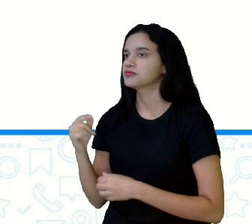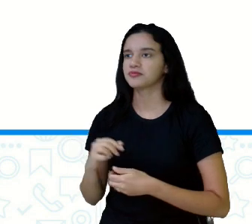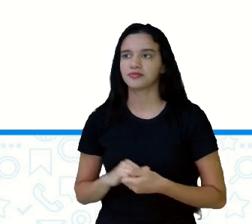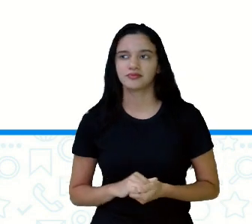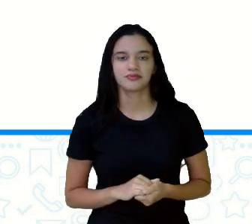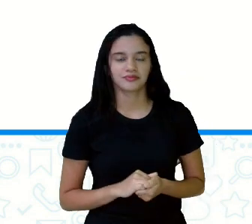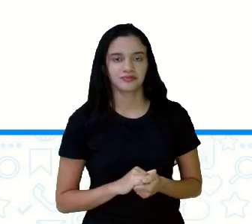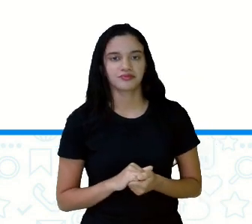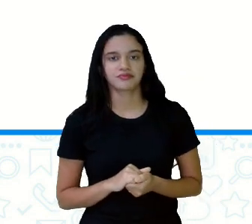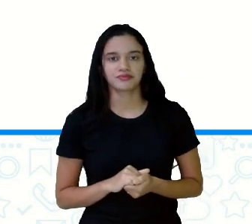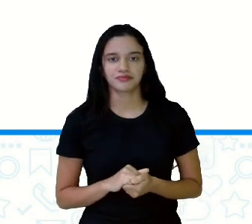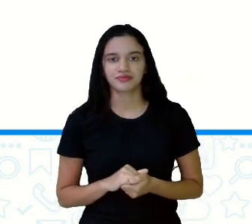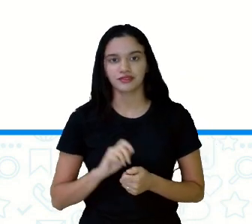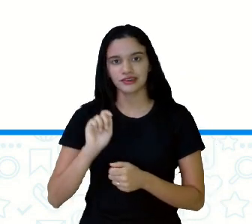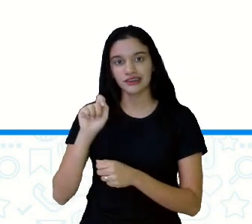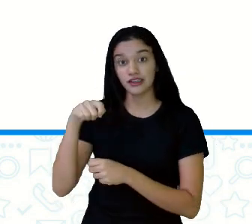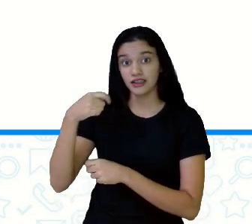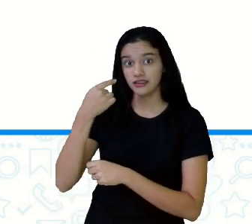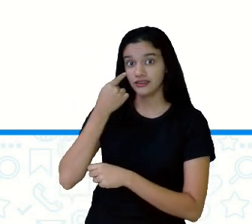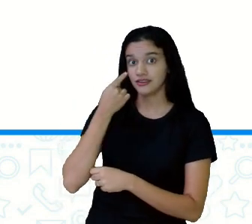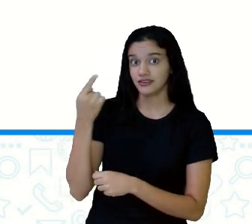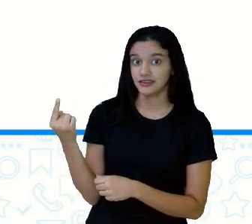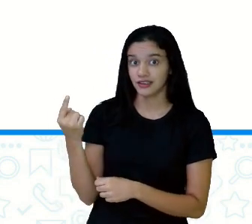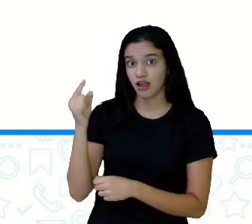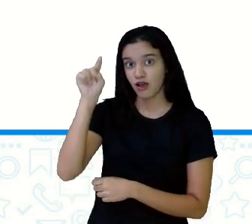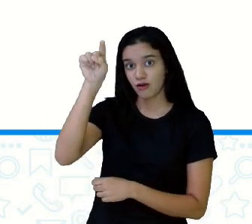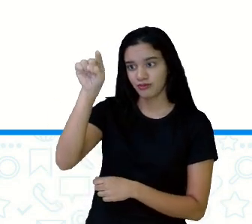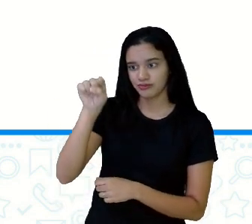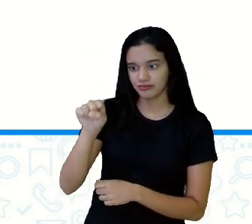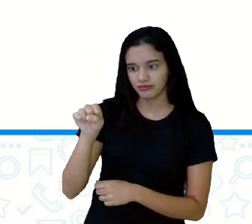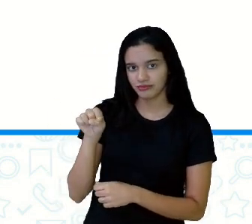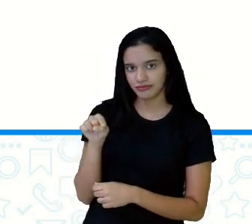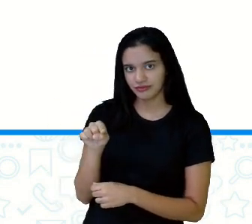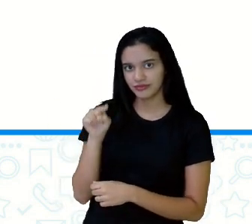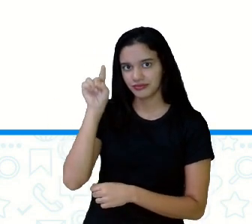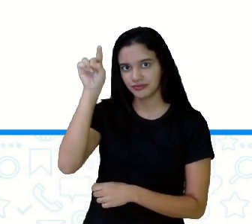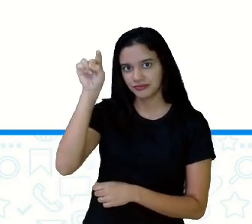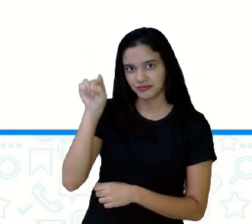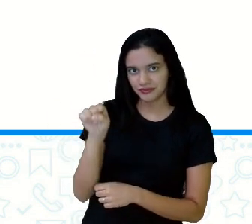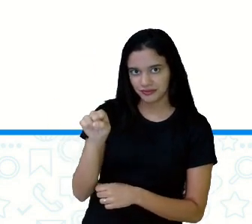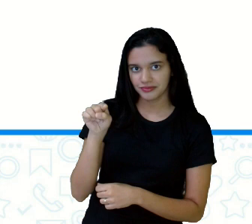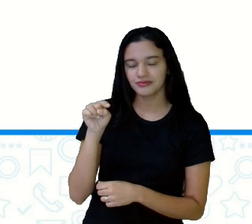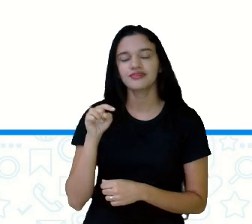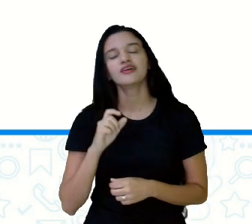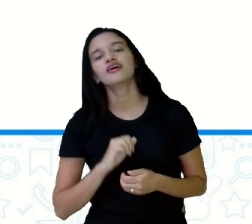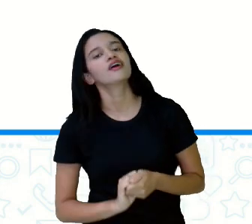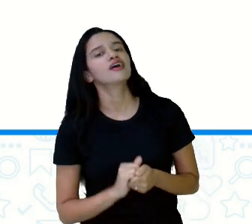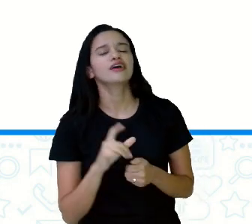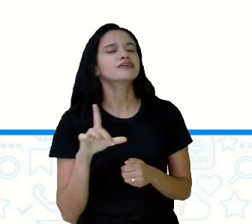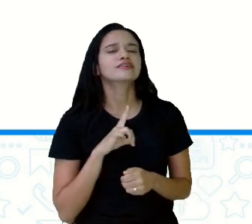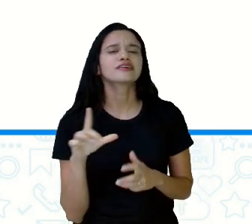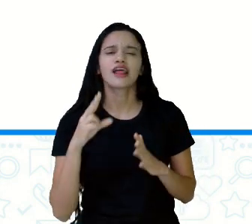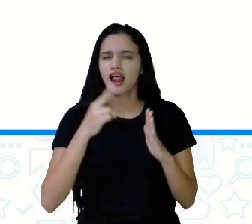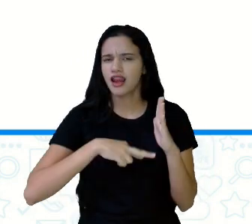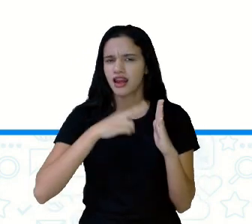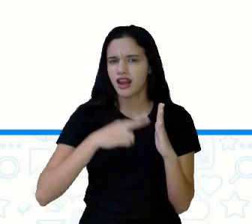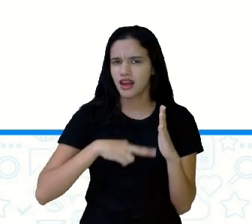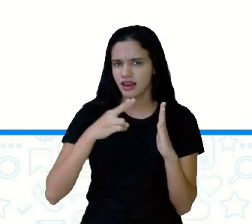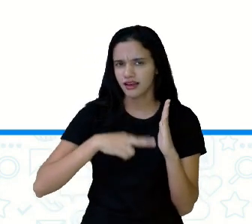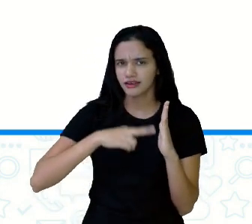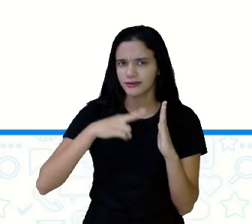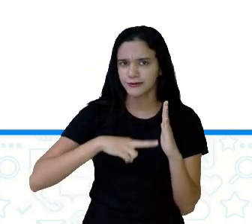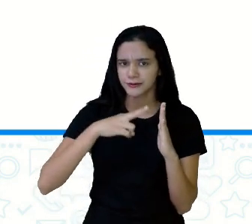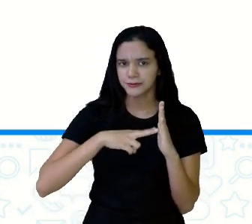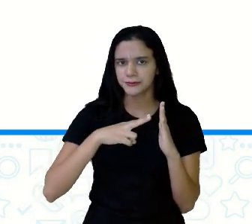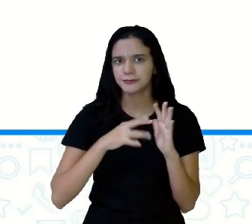sinal aqui, que eu acho que você já conhece, que é o sinal de exclamação, será que eu teria lido dessa maneira que